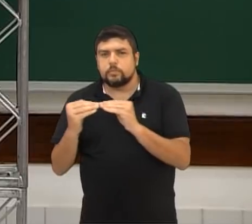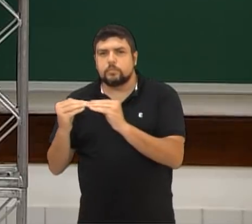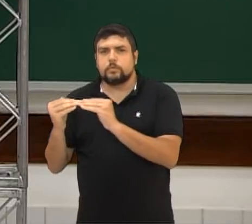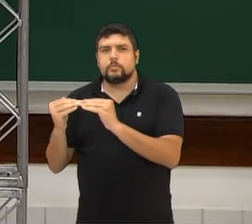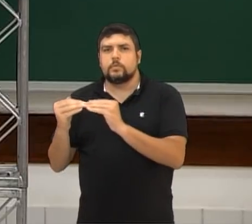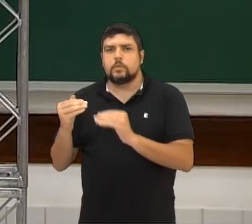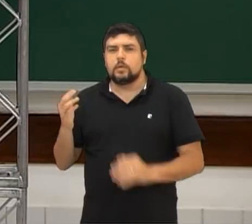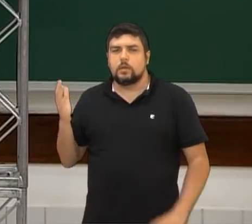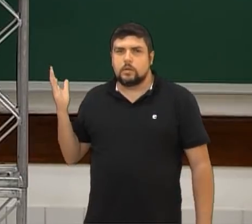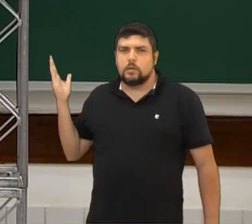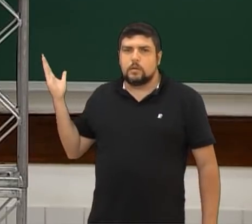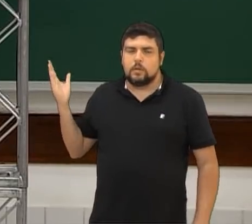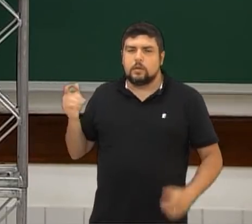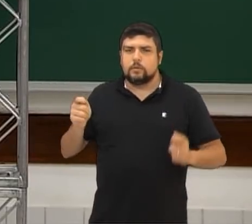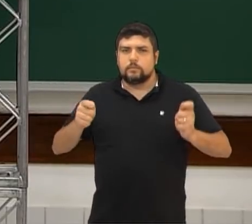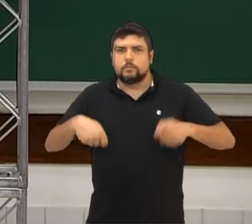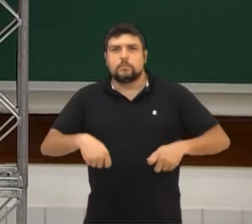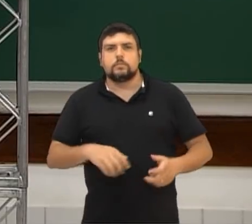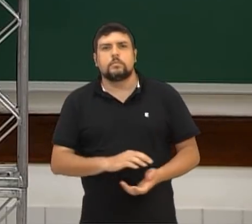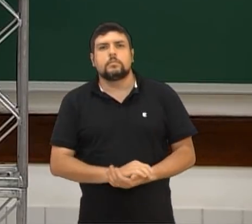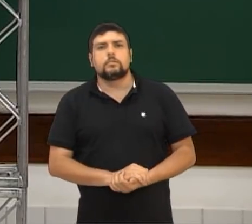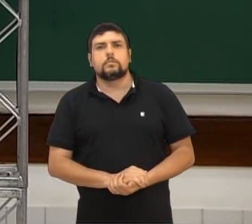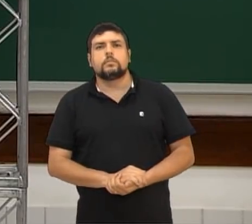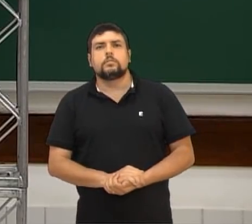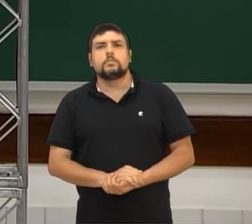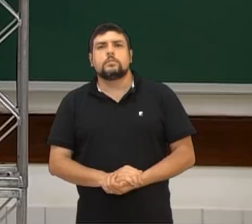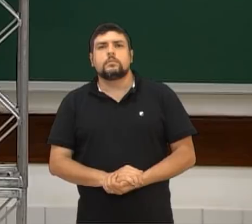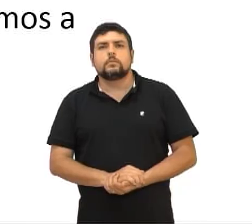ela é considerada.